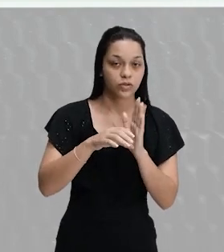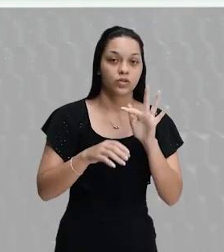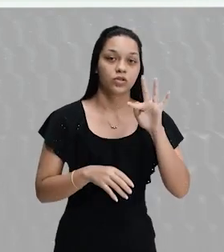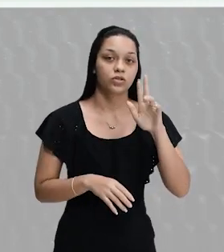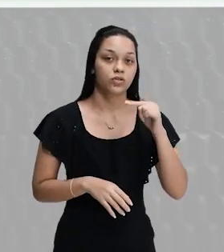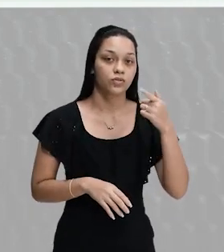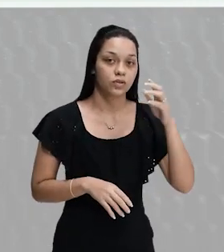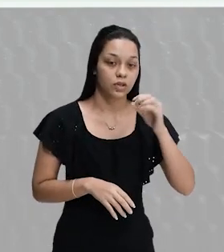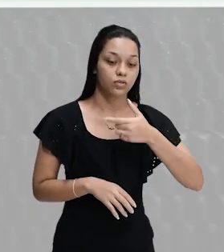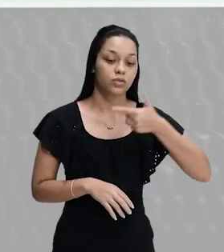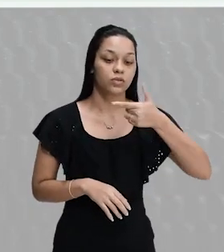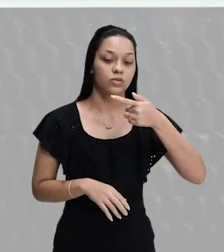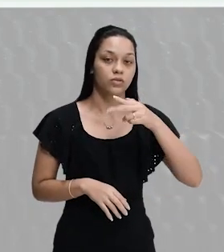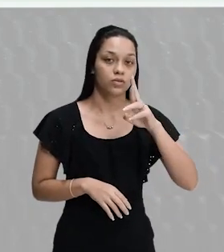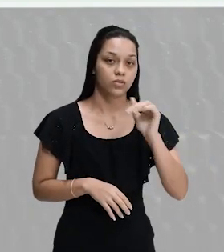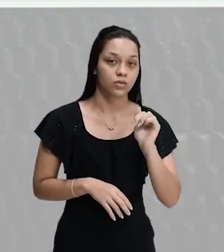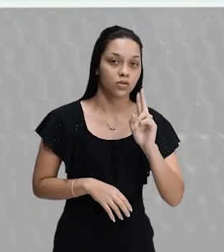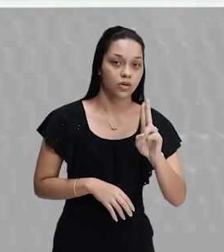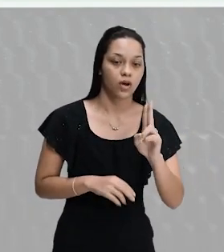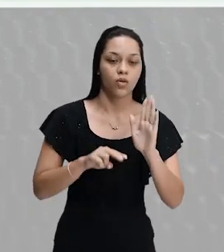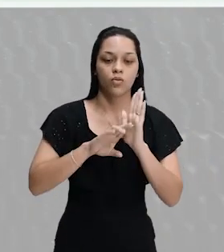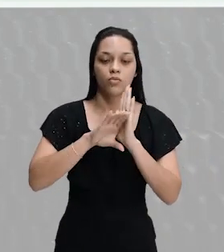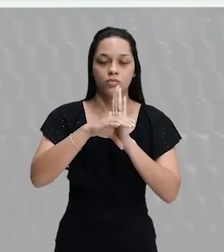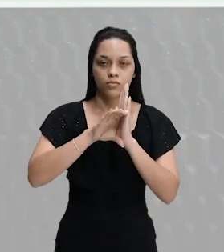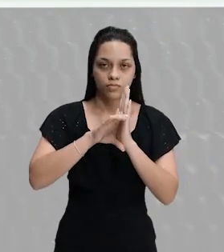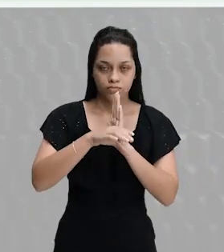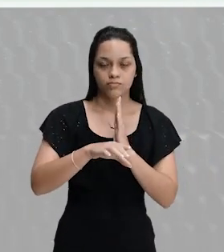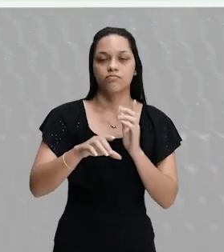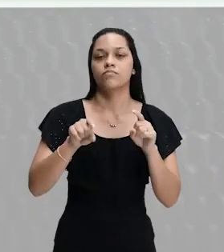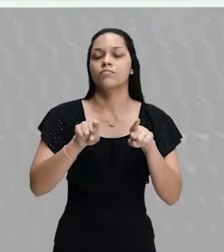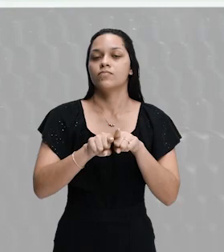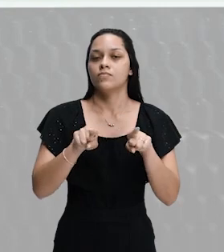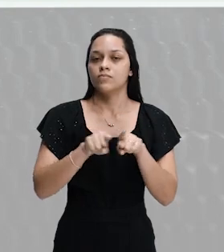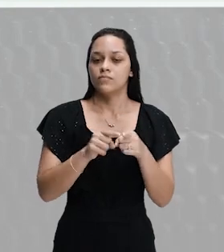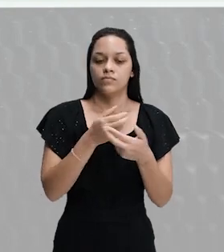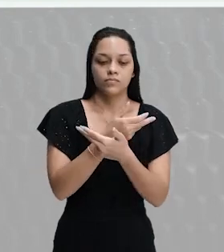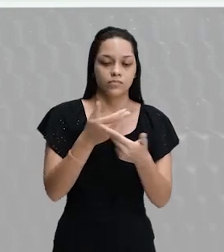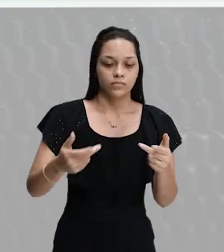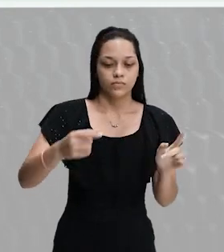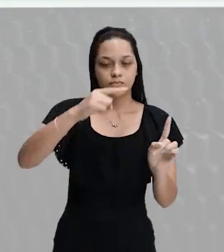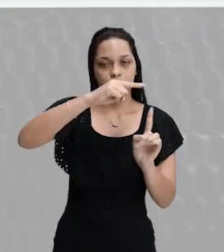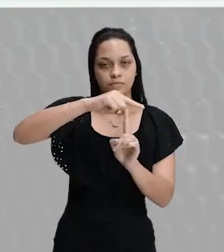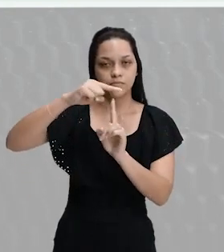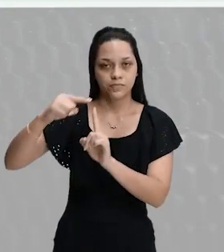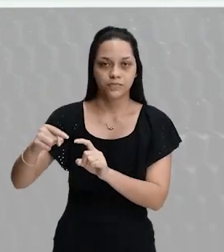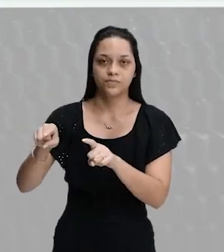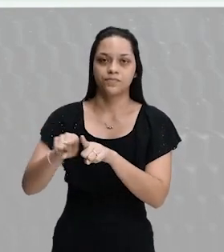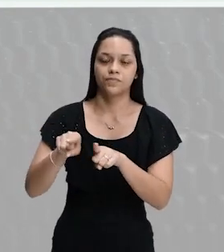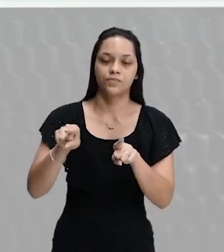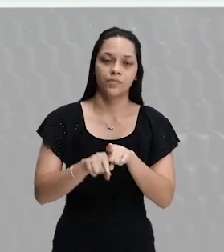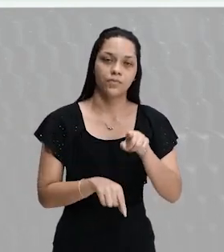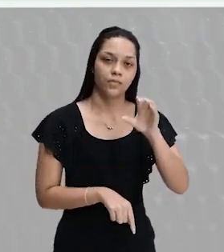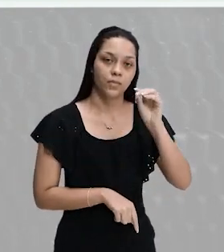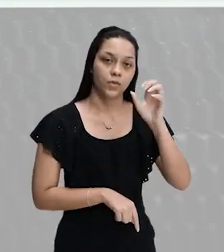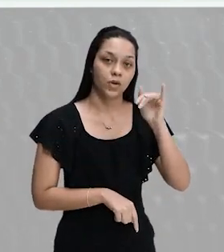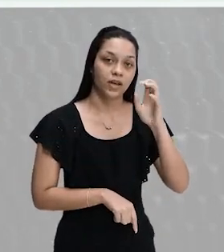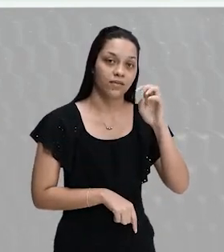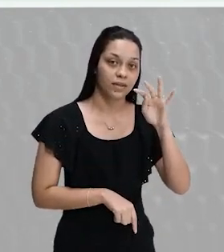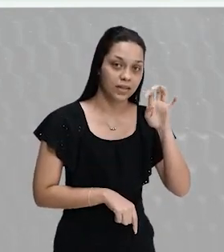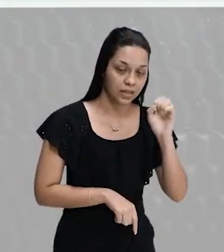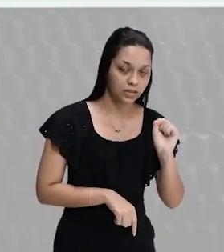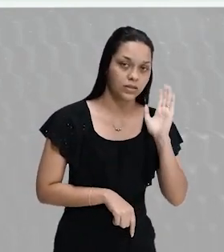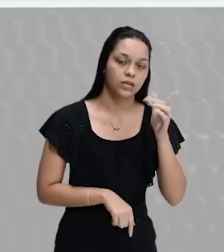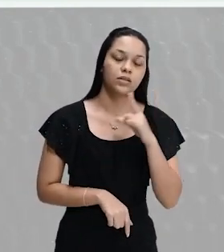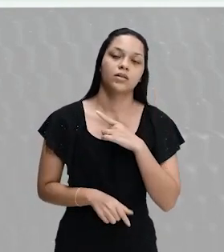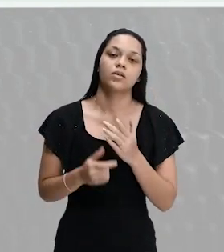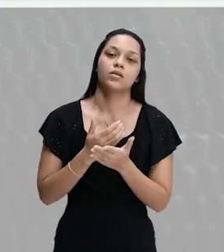função do segundo grau. Falamos da definição, falamos aqui dos seus elementos, dos seus coeficientes, tá? Então a gente já deu